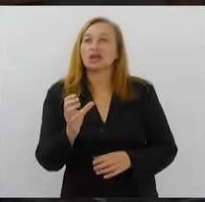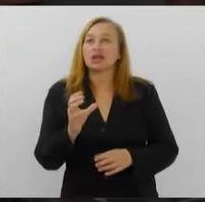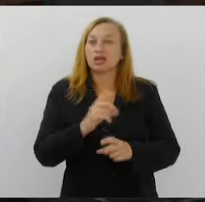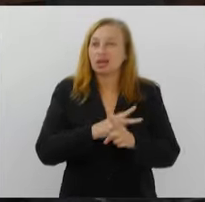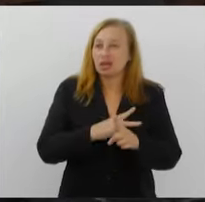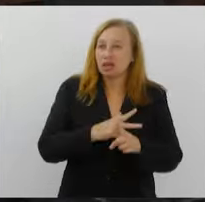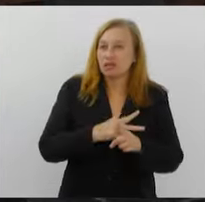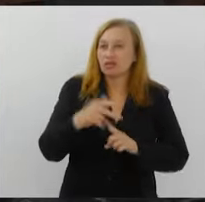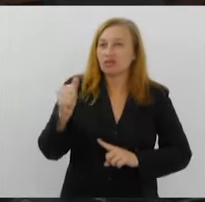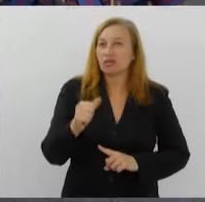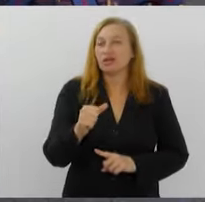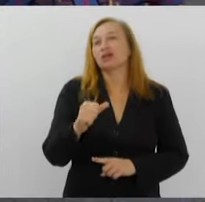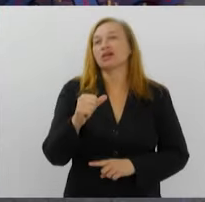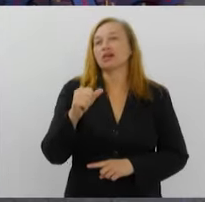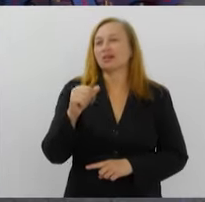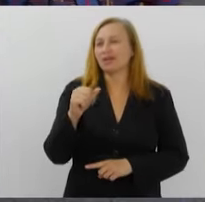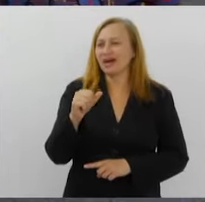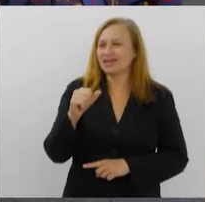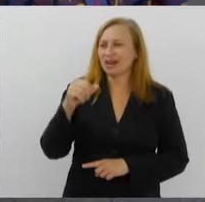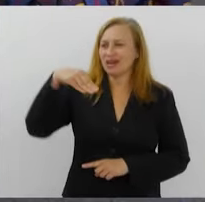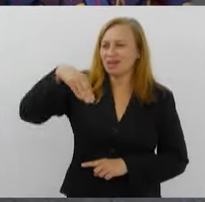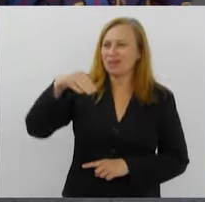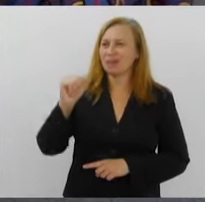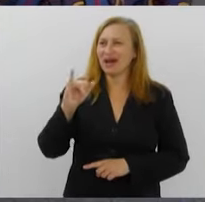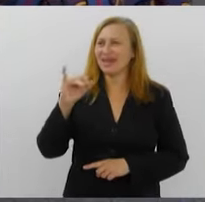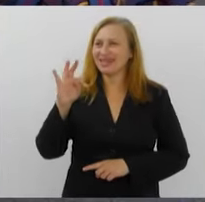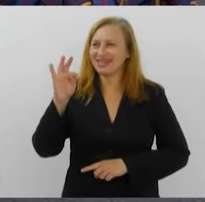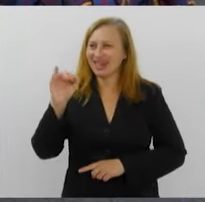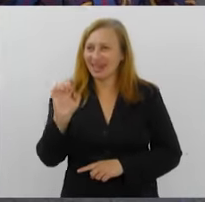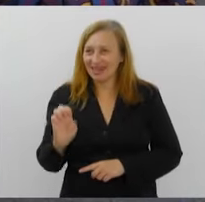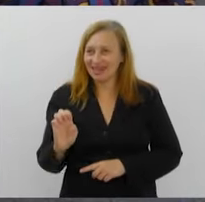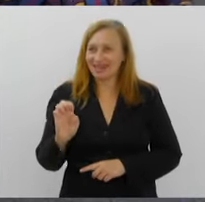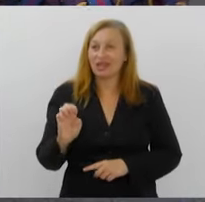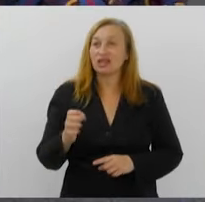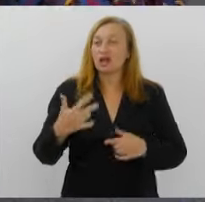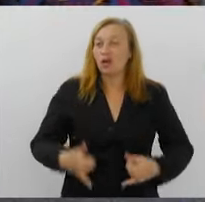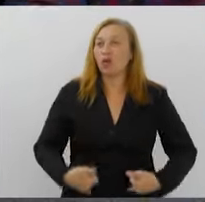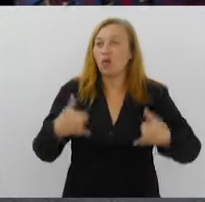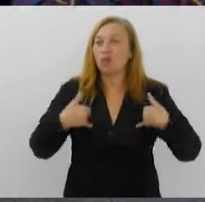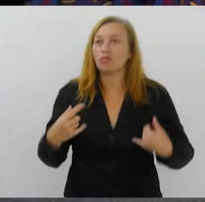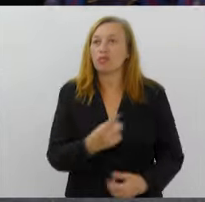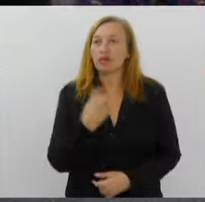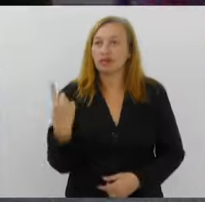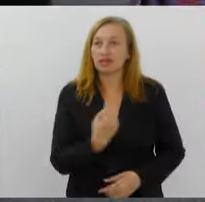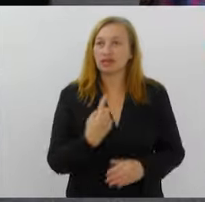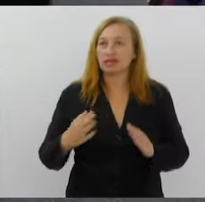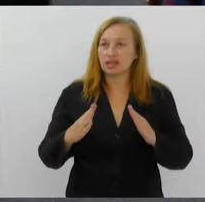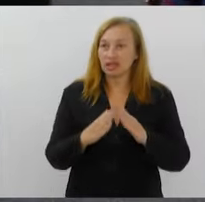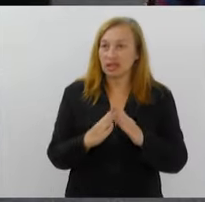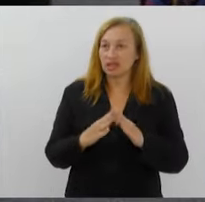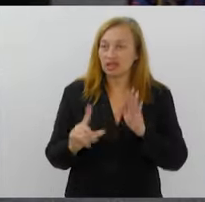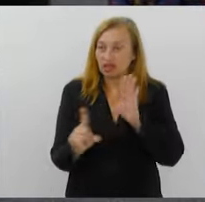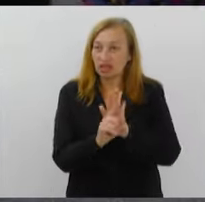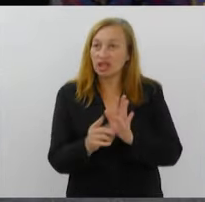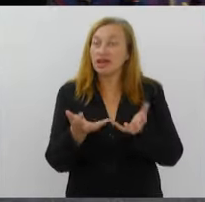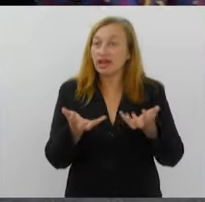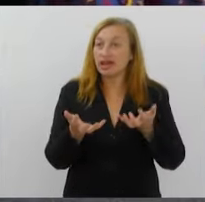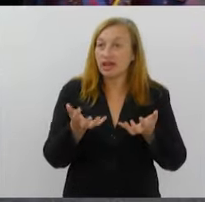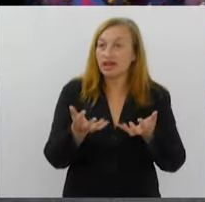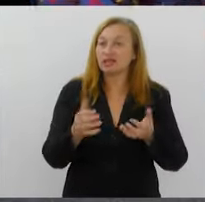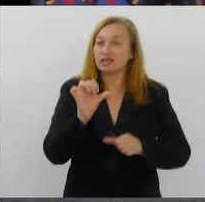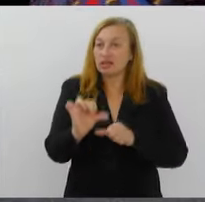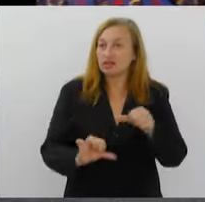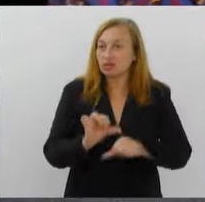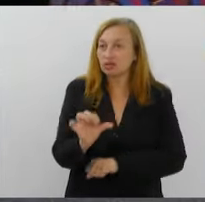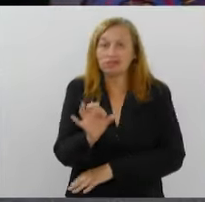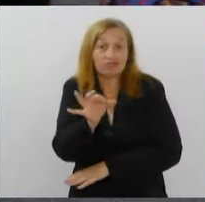de Muay Thai pela Liga Carioca. Então, assim, é um orgulho para nós, para essa Casa Legislativa, porque se nós queremos transformação